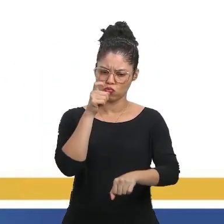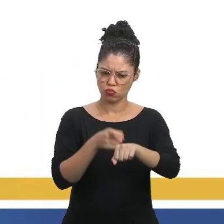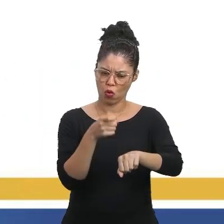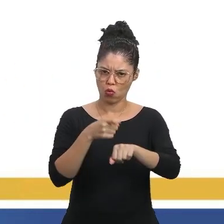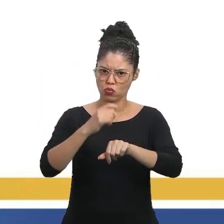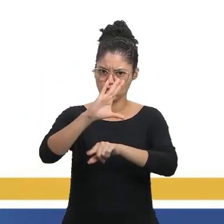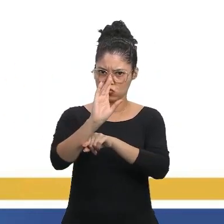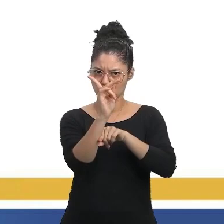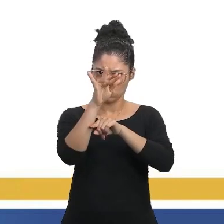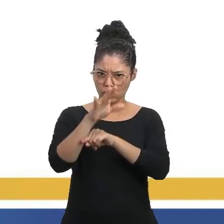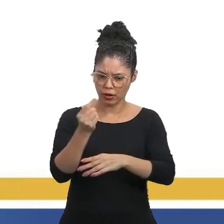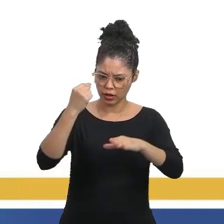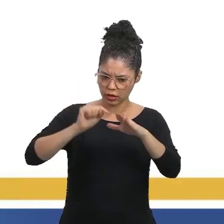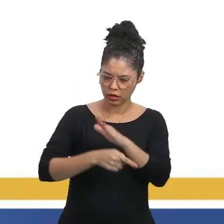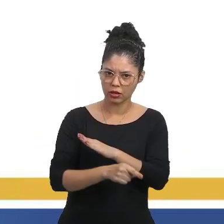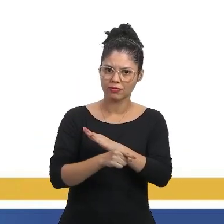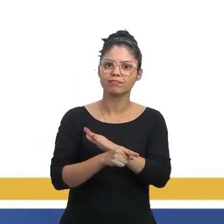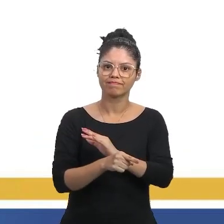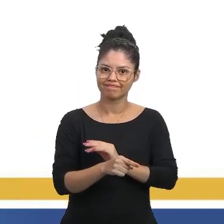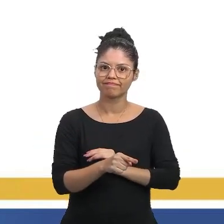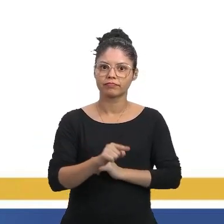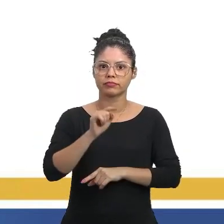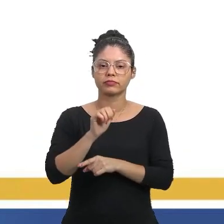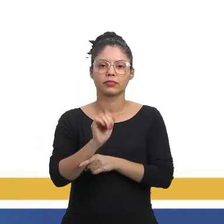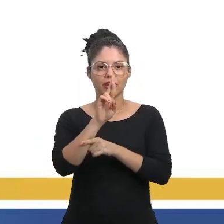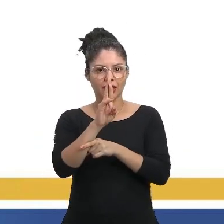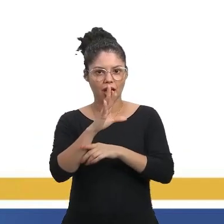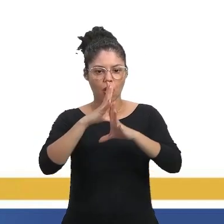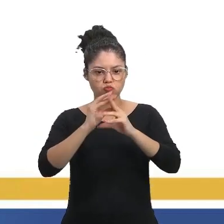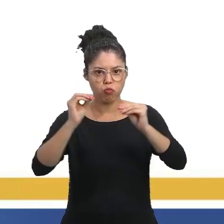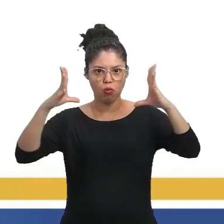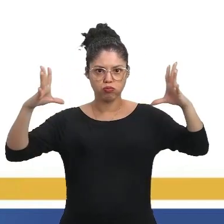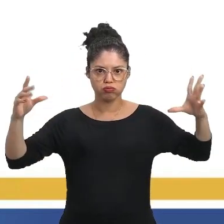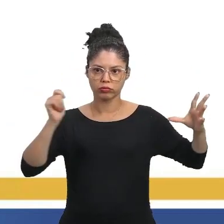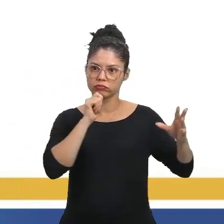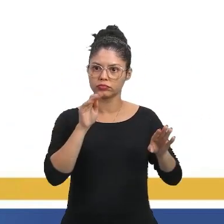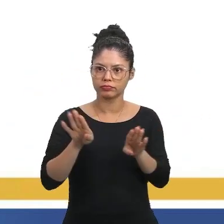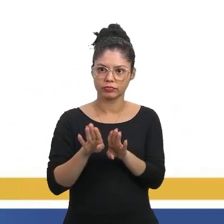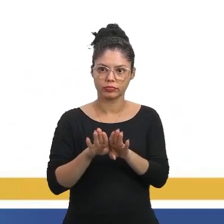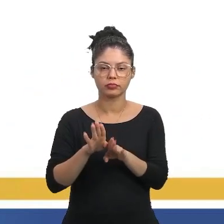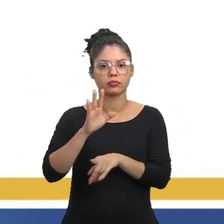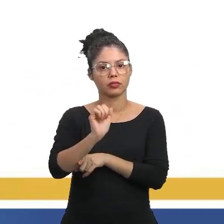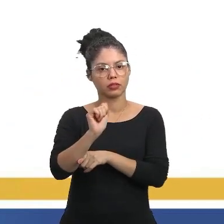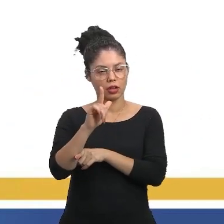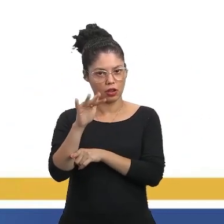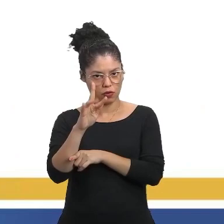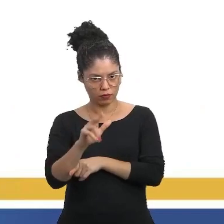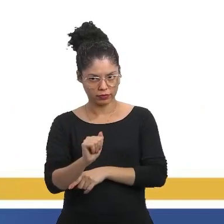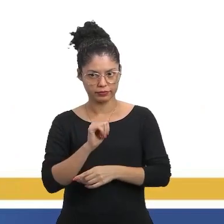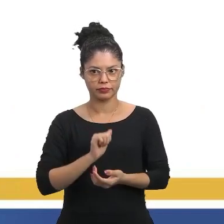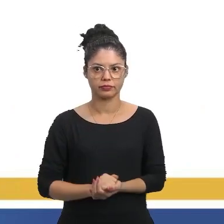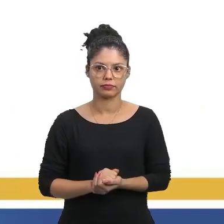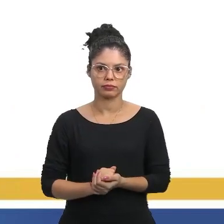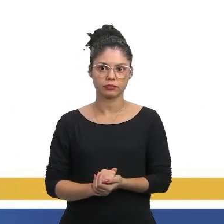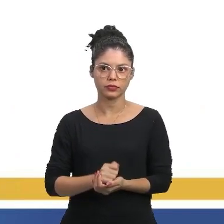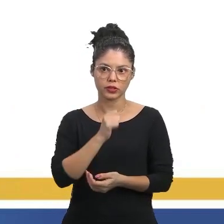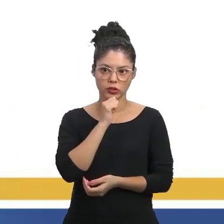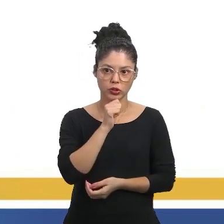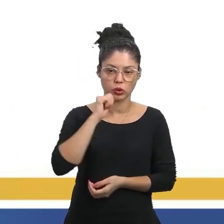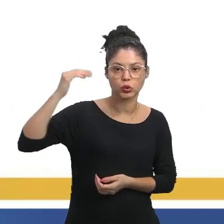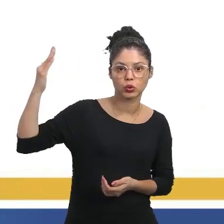desse cubo tinha um material radioativo, né, que são as partículas alfa. Ele